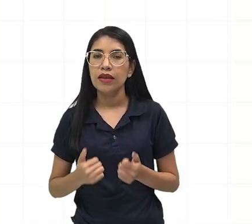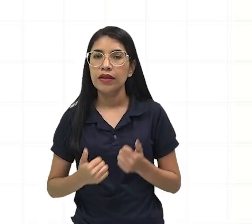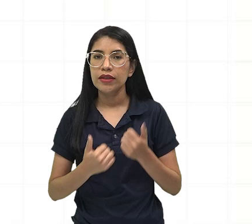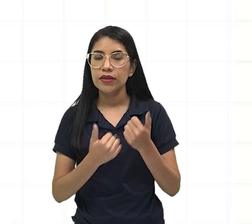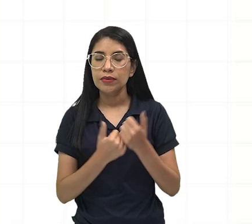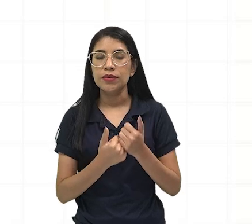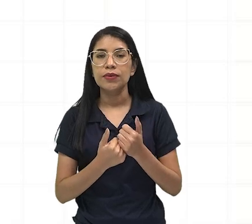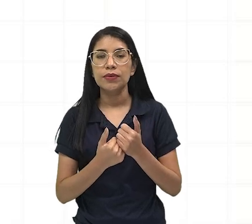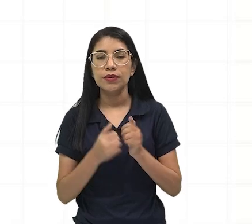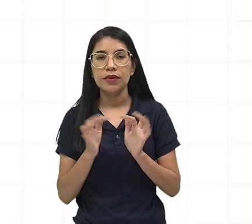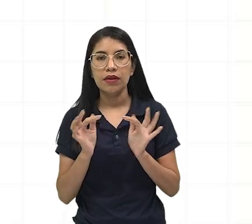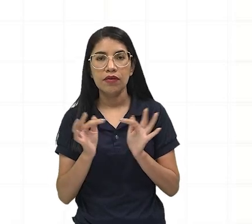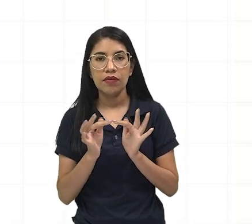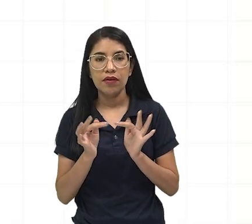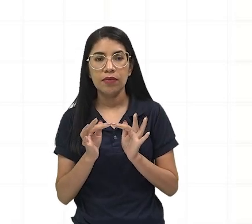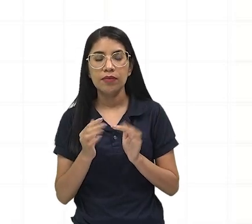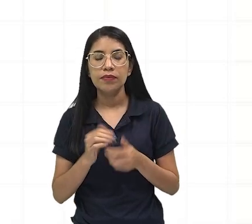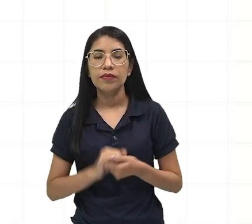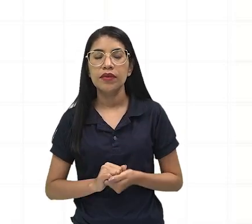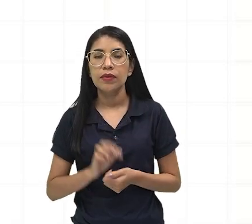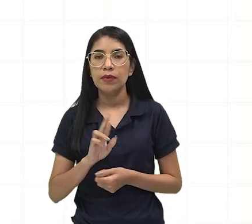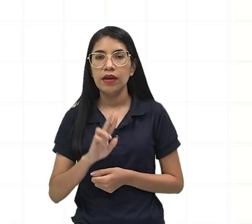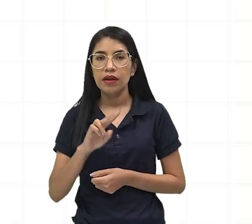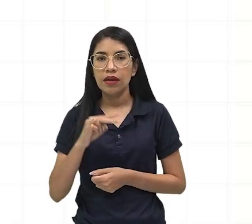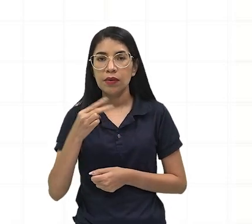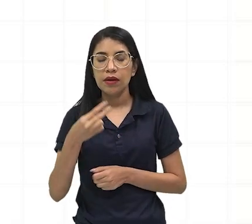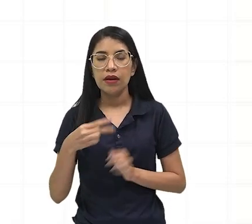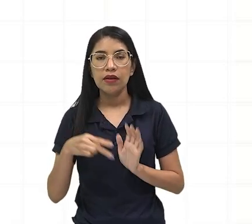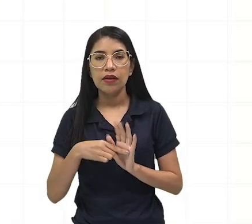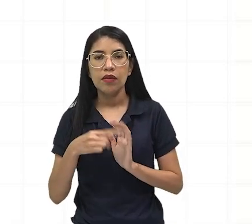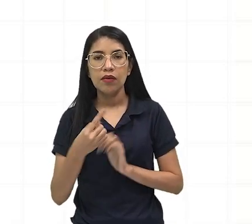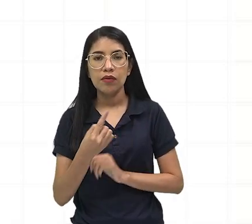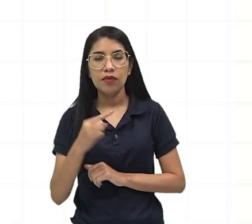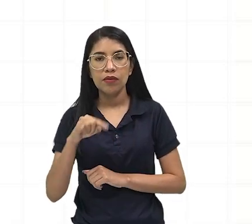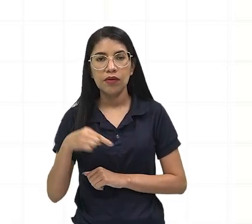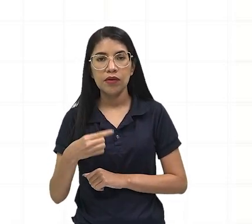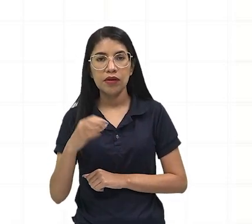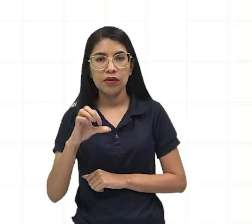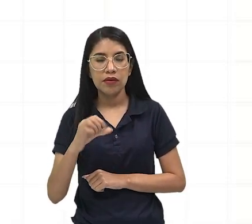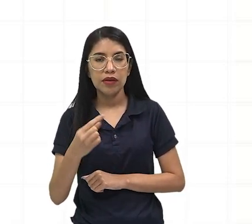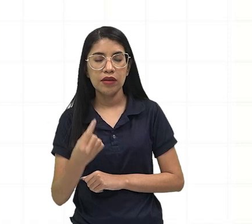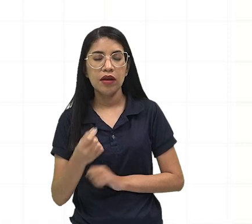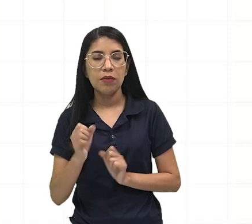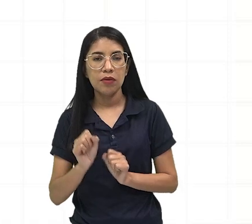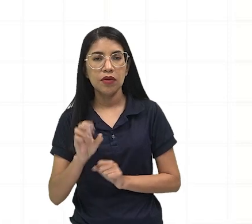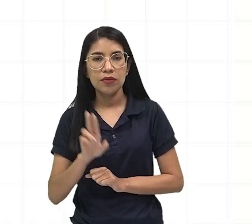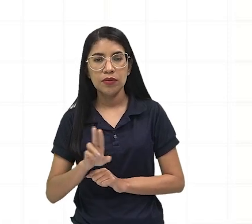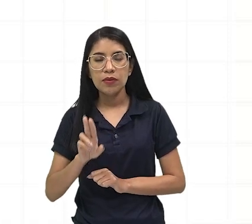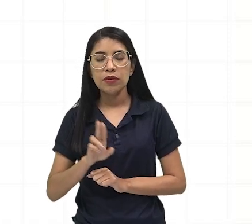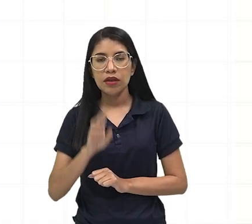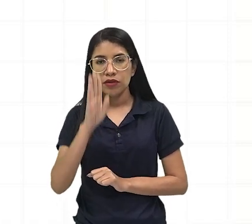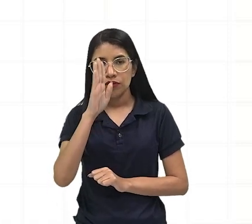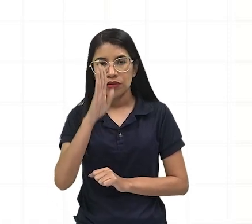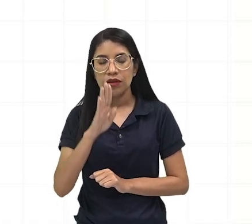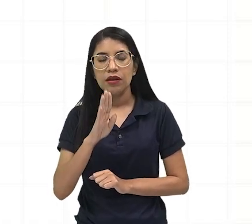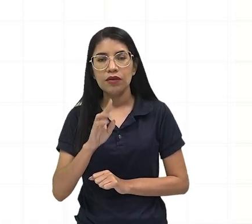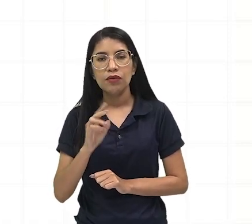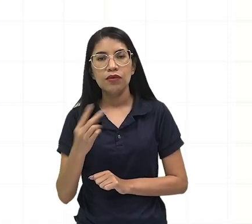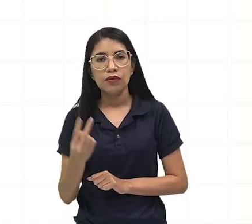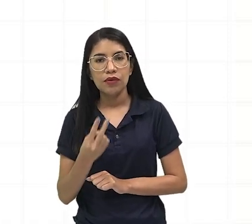Substituindo. Agora, nós sabemos que o raio ao quadrado é igual a 1,91. Já podemos utilizar diretamente, porque é o